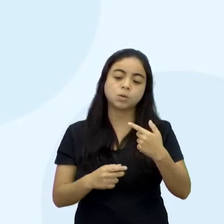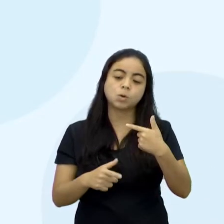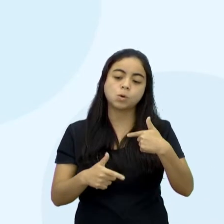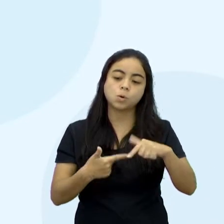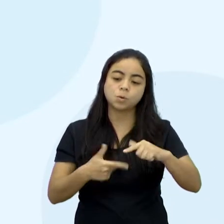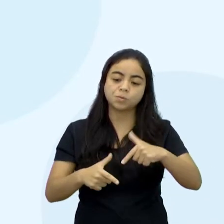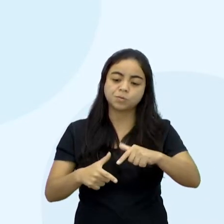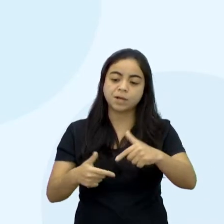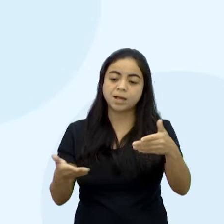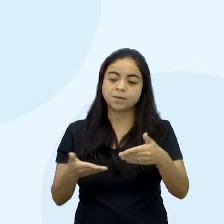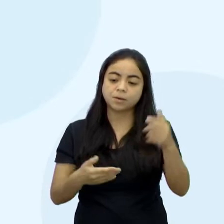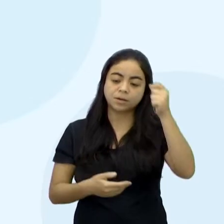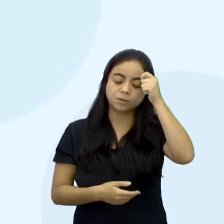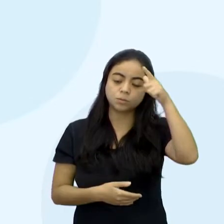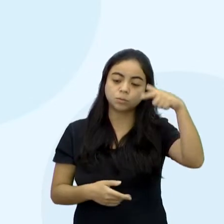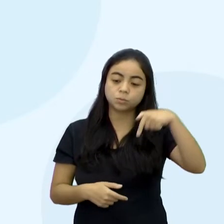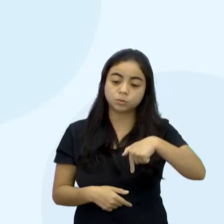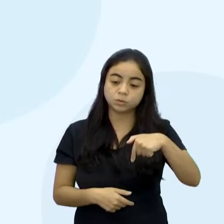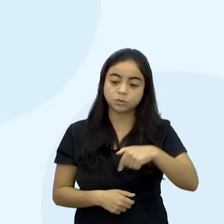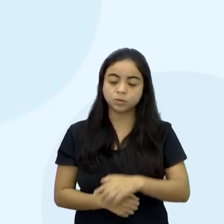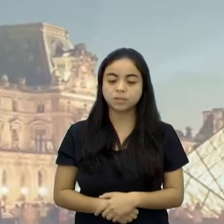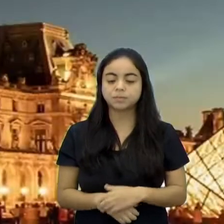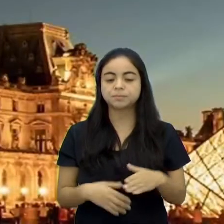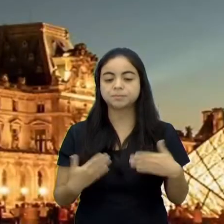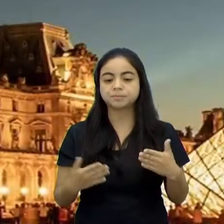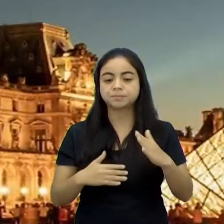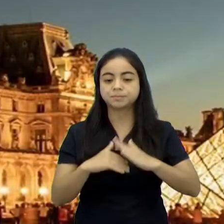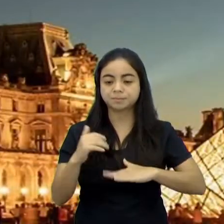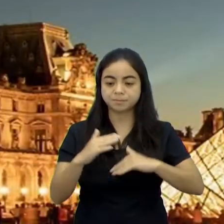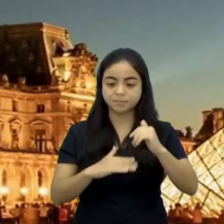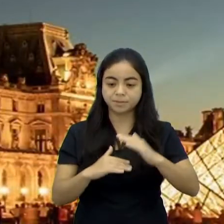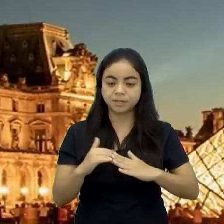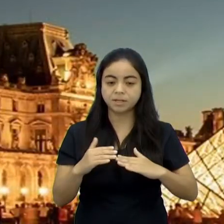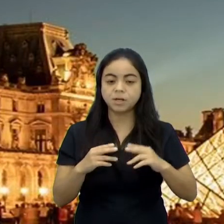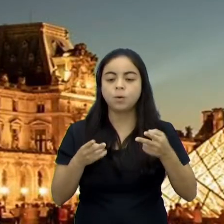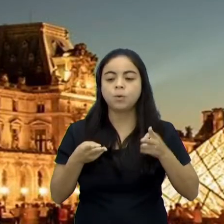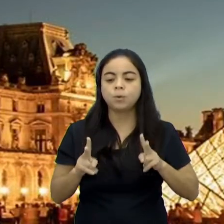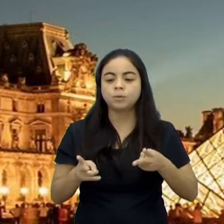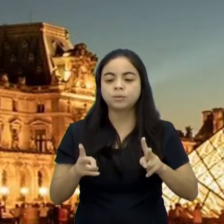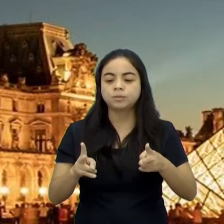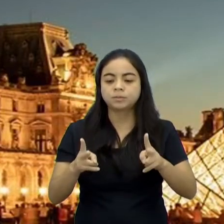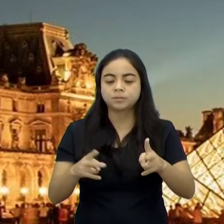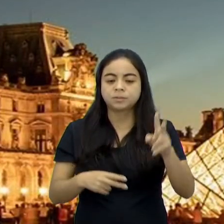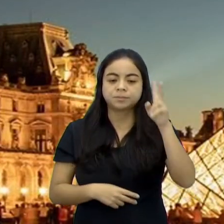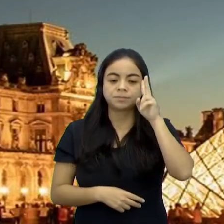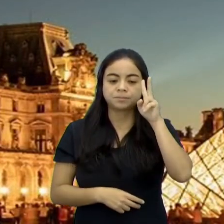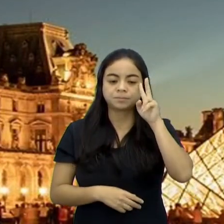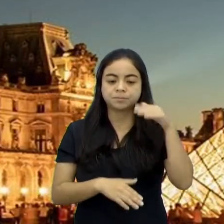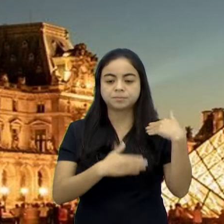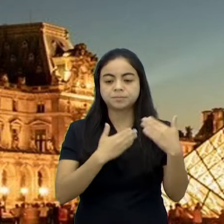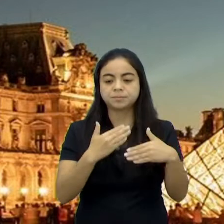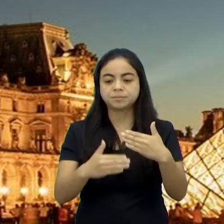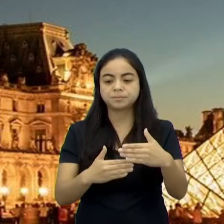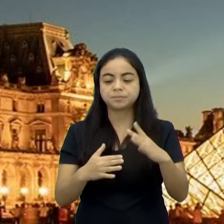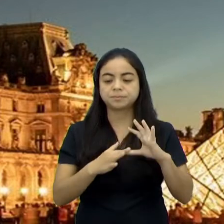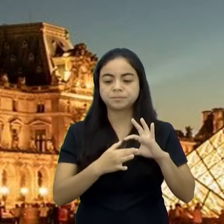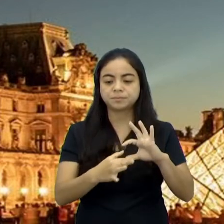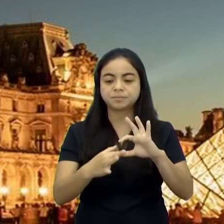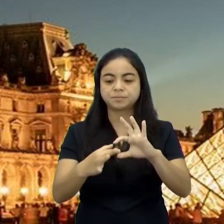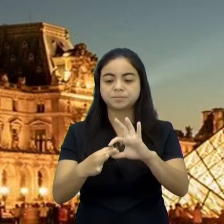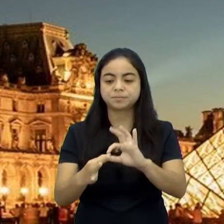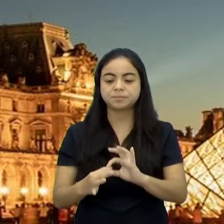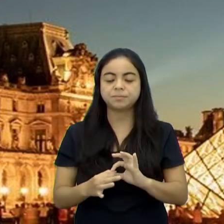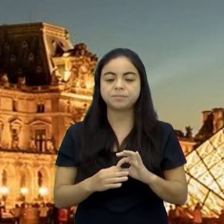cultura contemporânea. Então ele tem um papel de conservar, né, a história, de todo o contexto que a gente tem através da